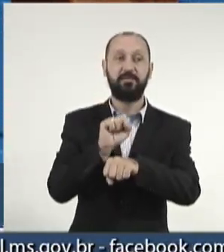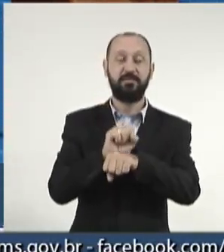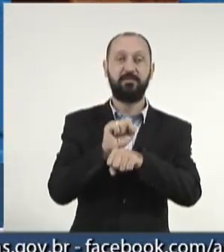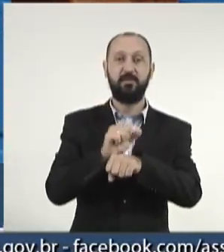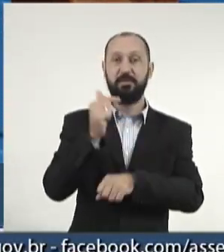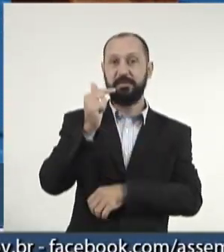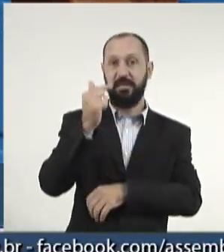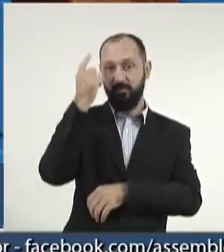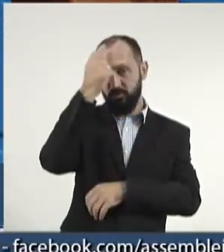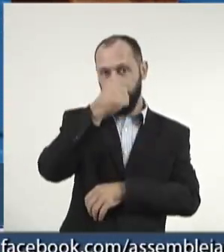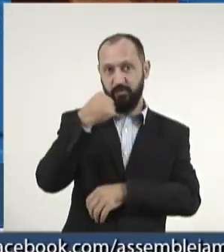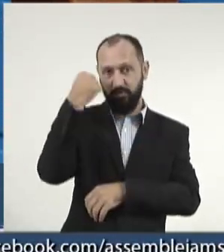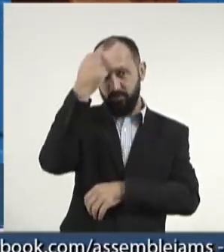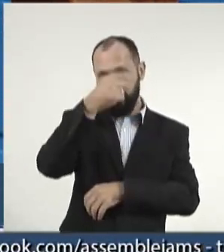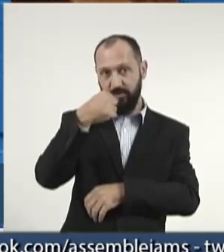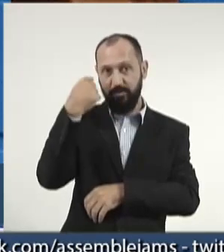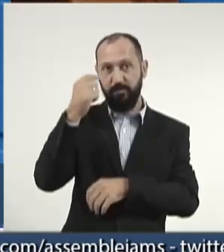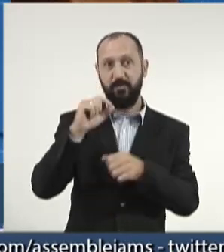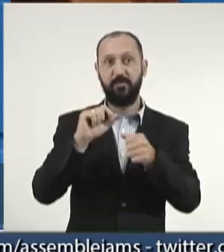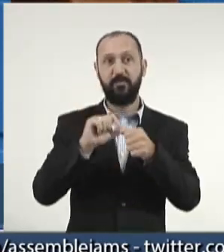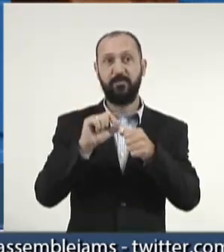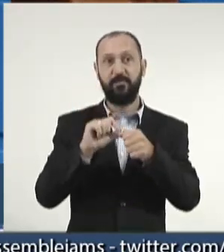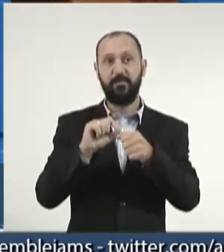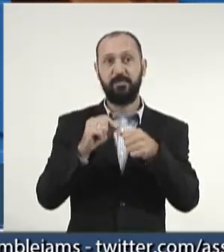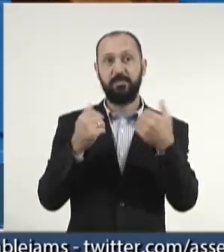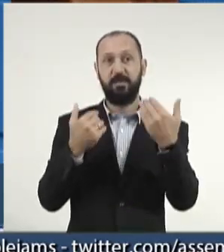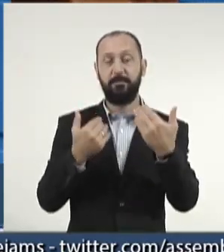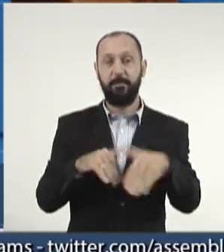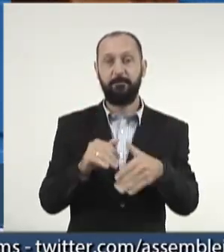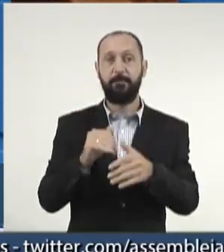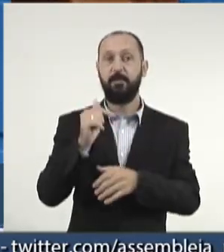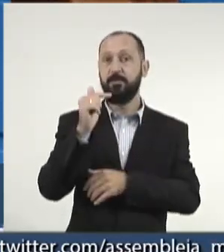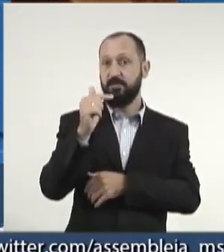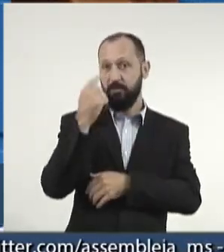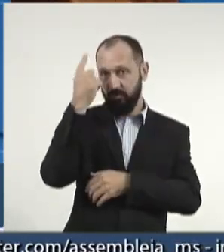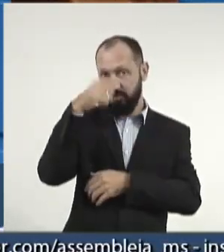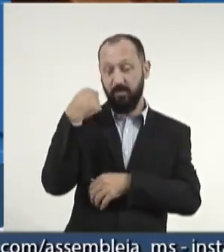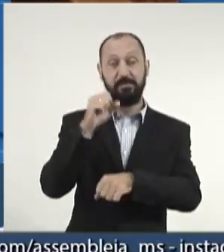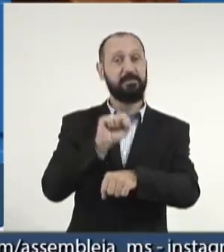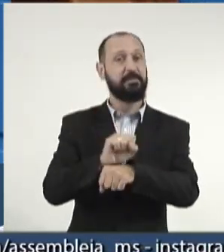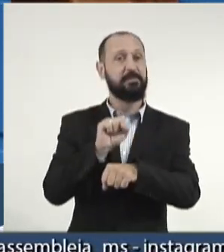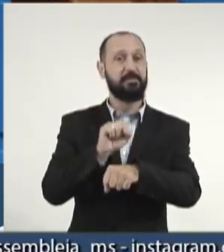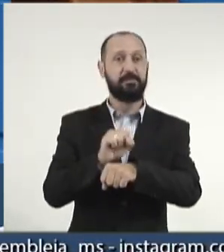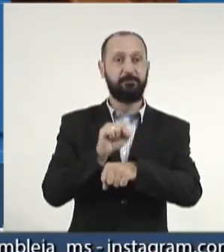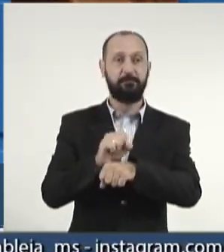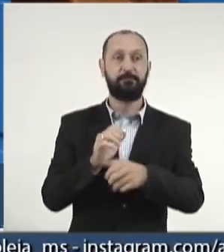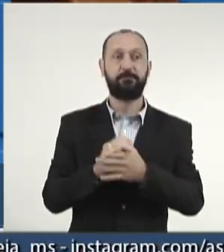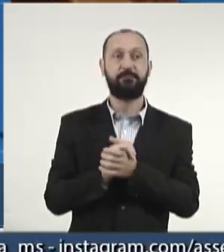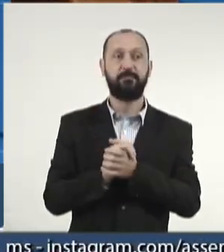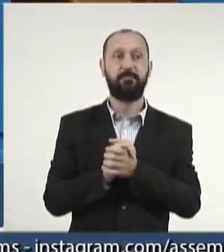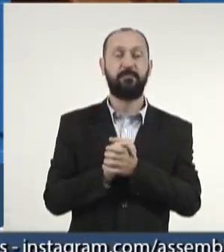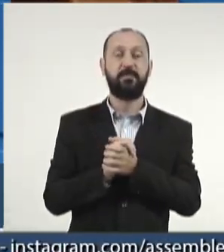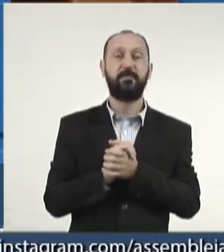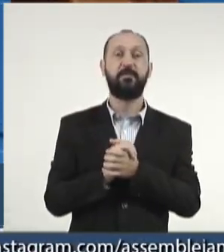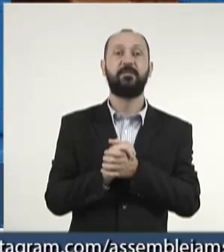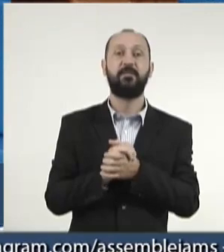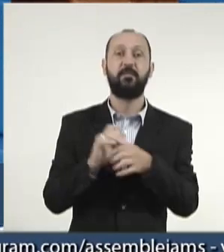7 horas para a realização da prova. 7 horas. Ele fez a